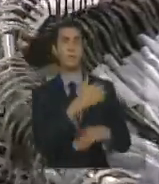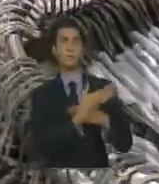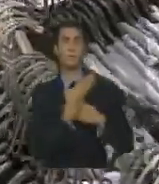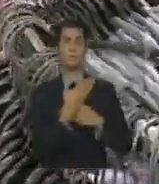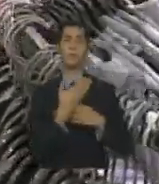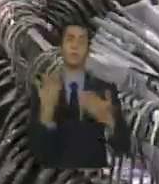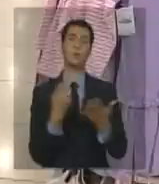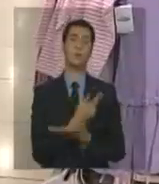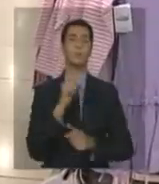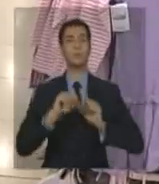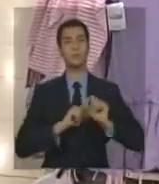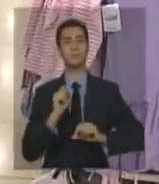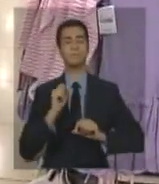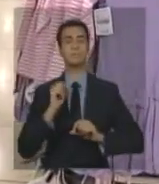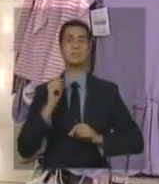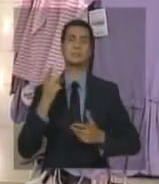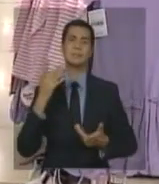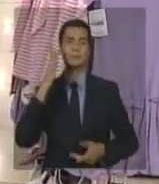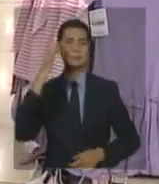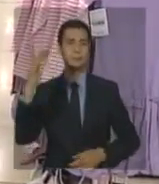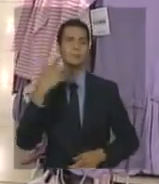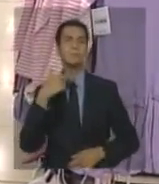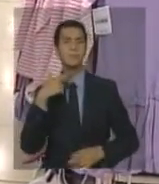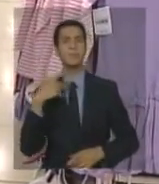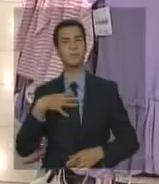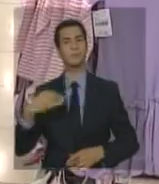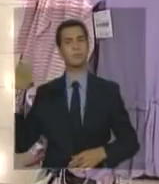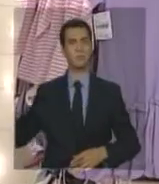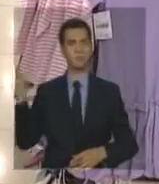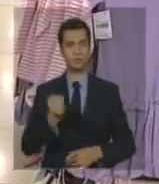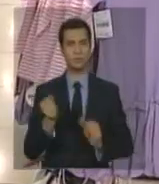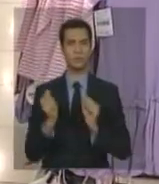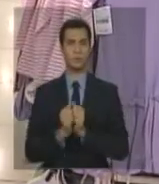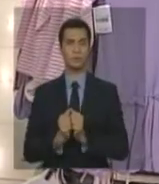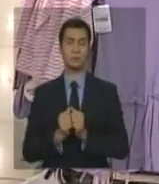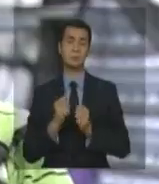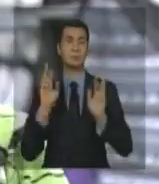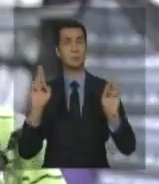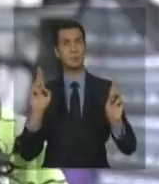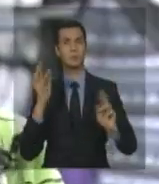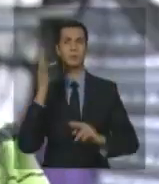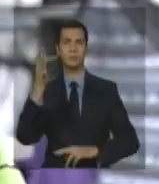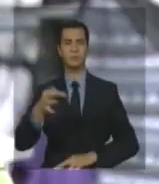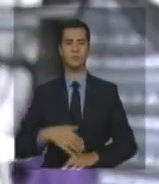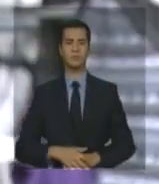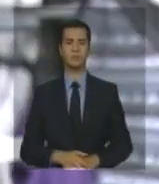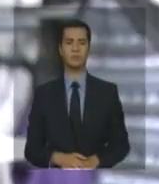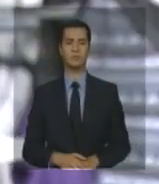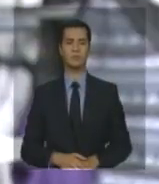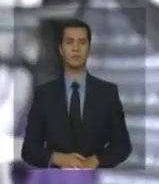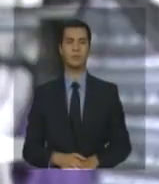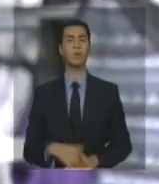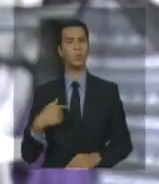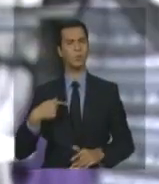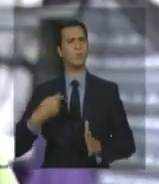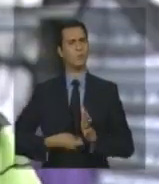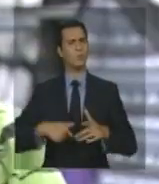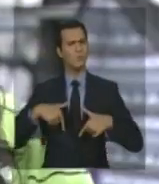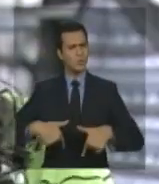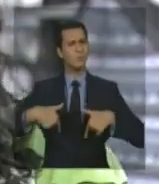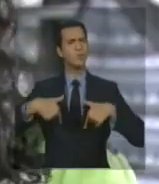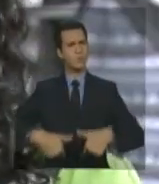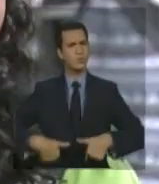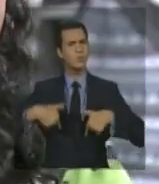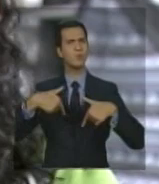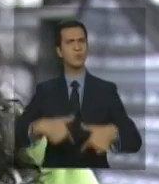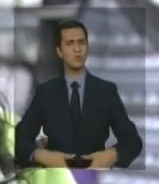sonho ficou distante. Mesmo assim, Andréia batalha. Quem sabe um dia. Eu vou lutar para ter minhas coisas. Que não é